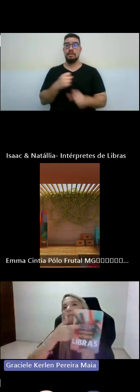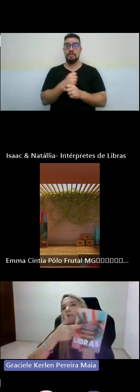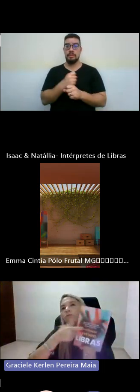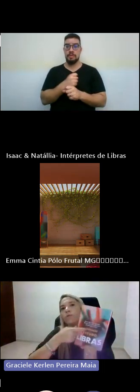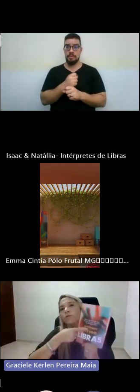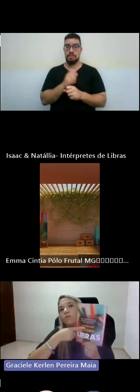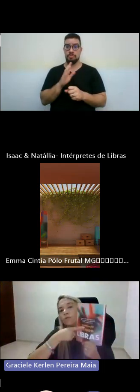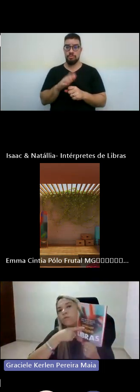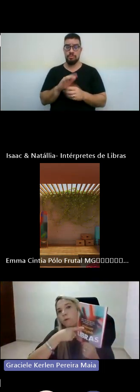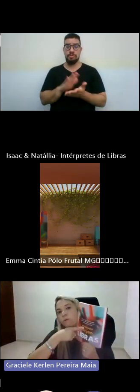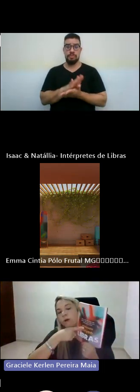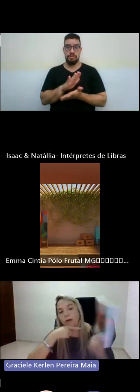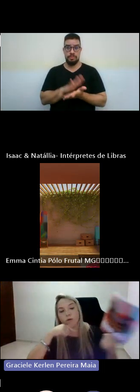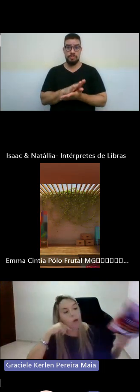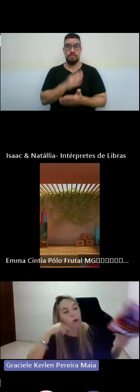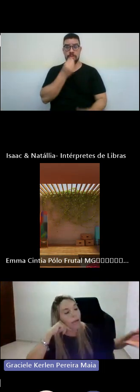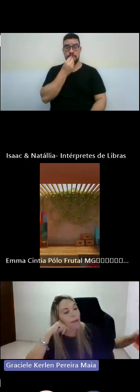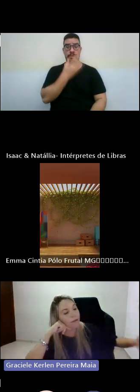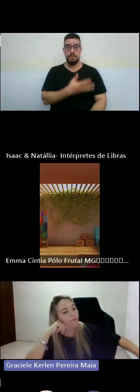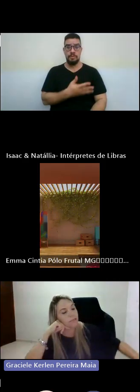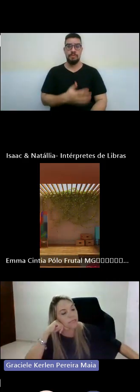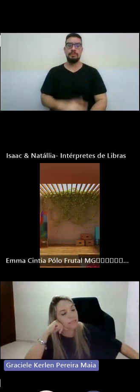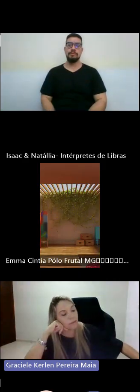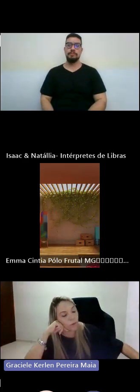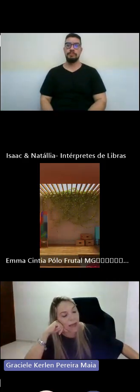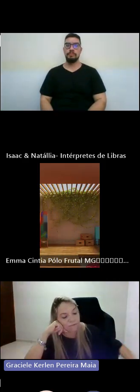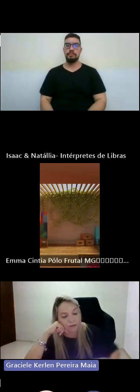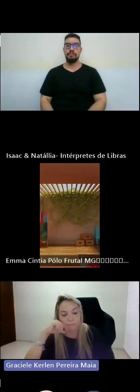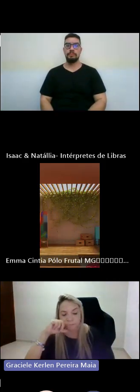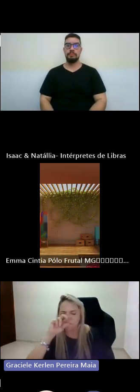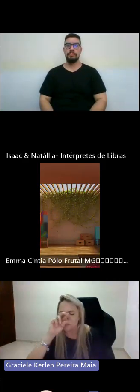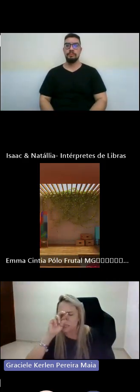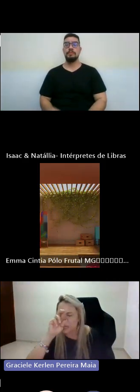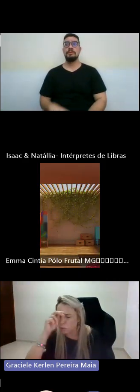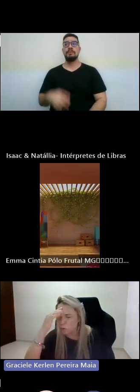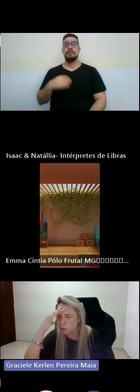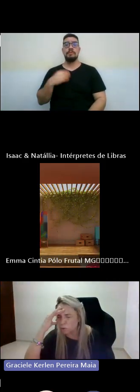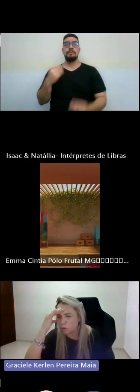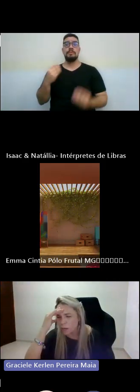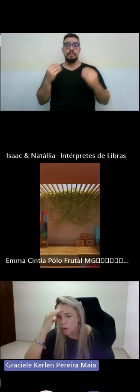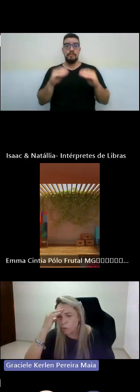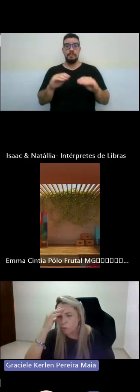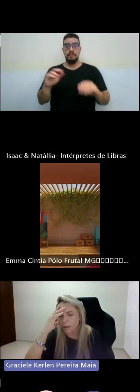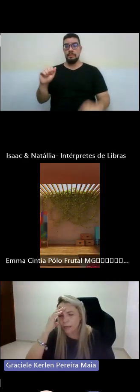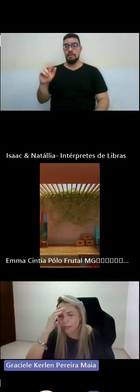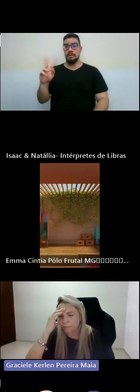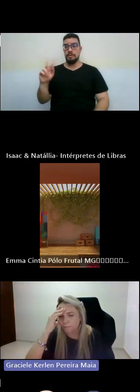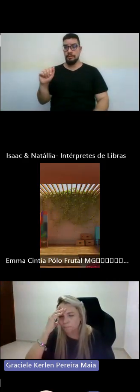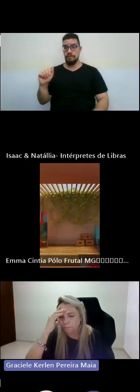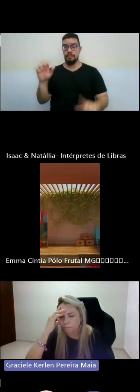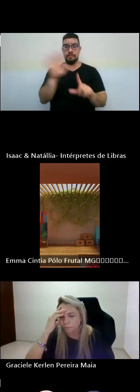Ele é muito, muito, muito bom. Eu coloquei lá para vocês no AVA, lá no Moodle,